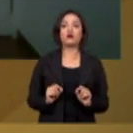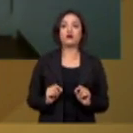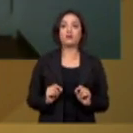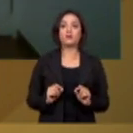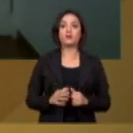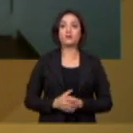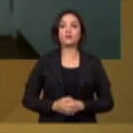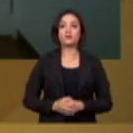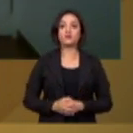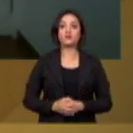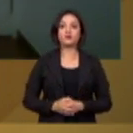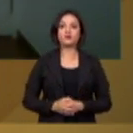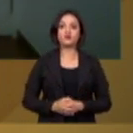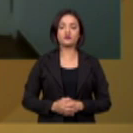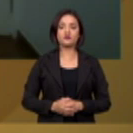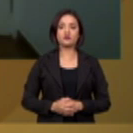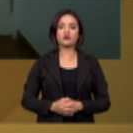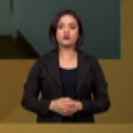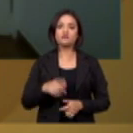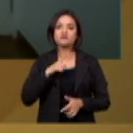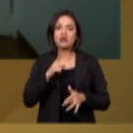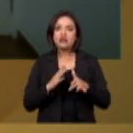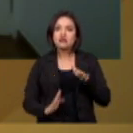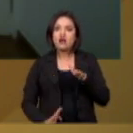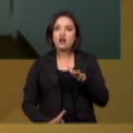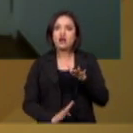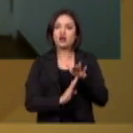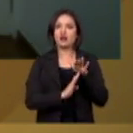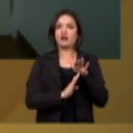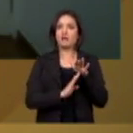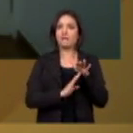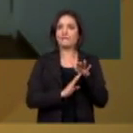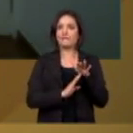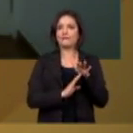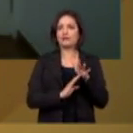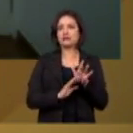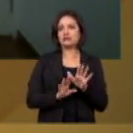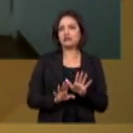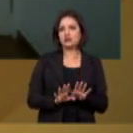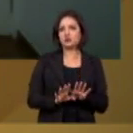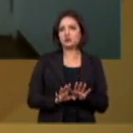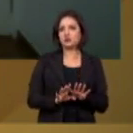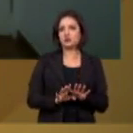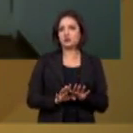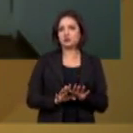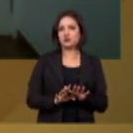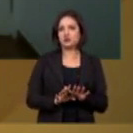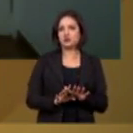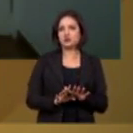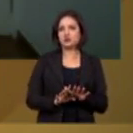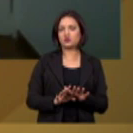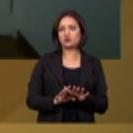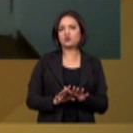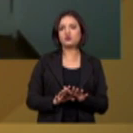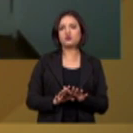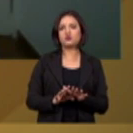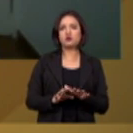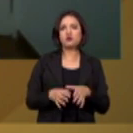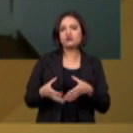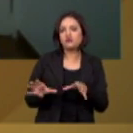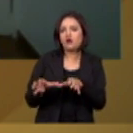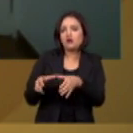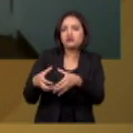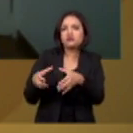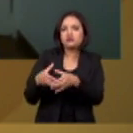a questão dessa restrição digamos assim dá o colégio eleitoral para